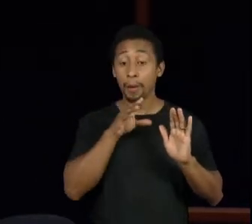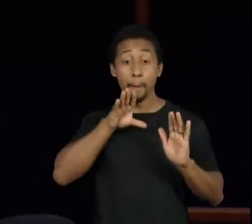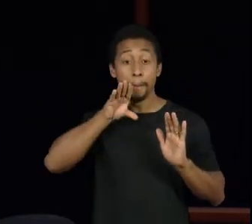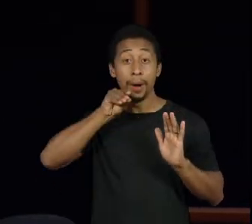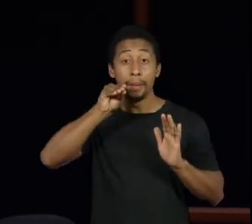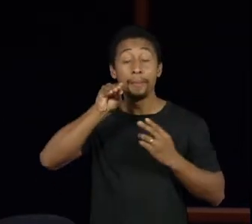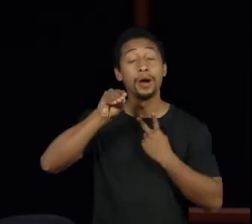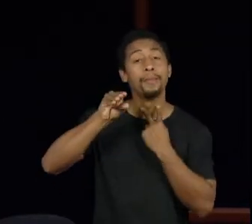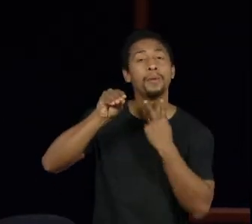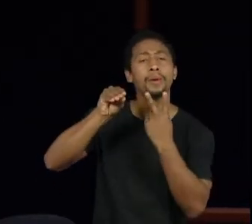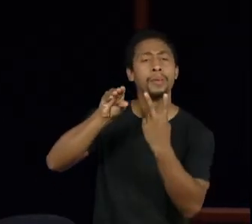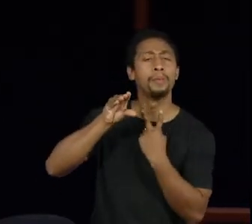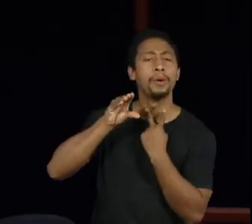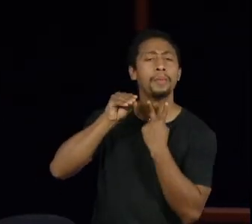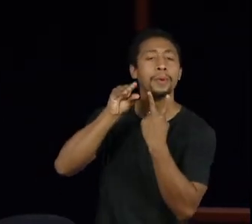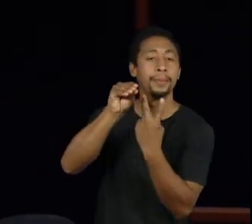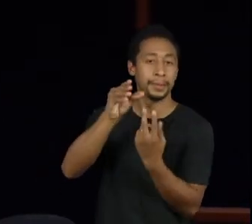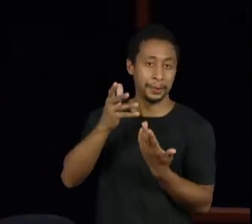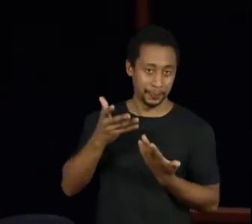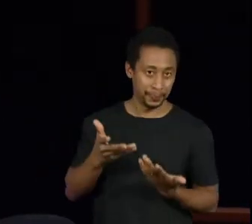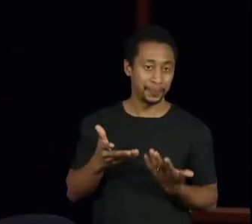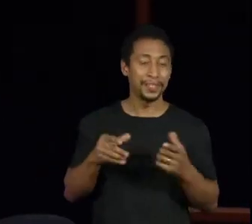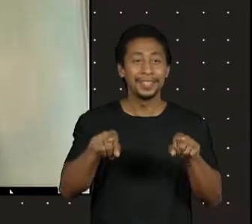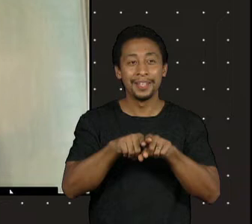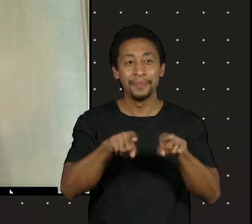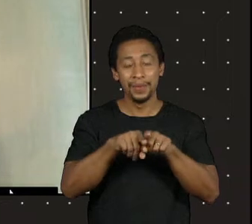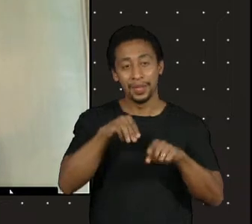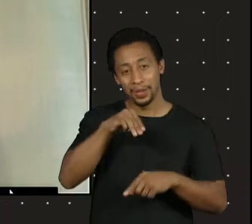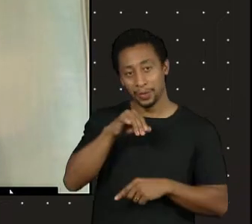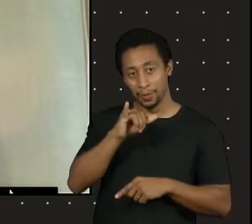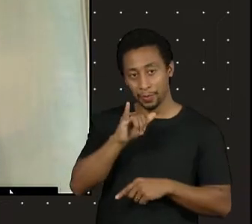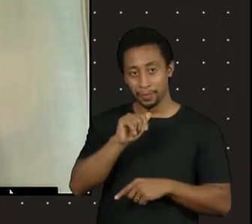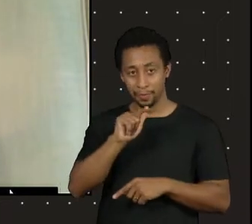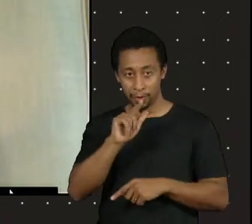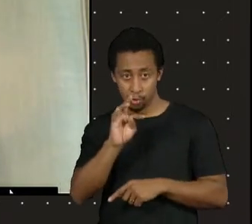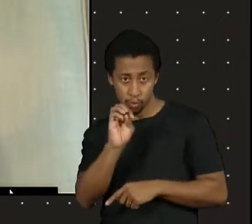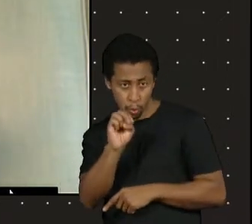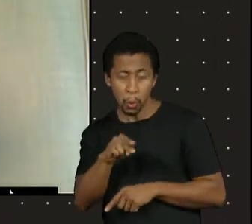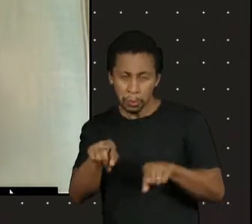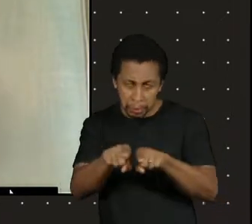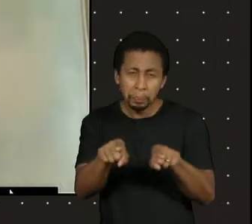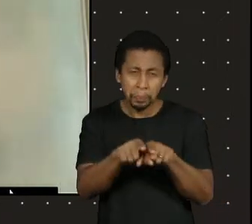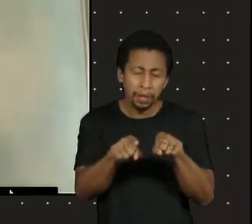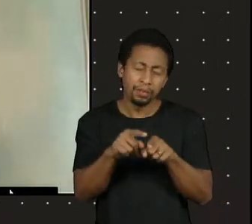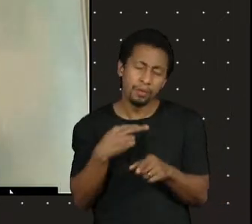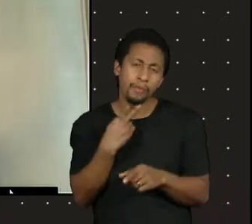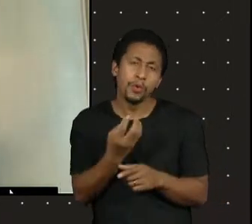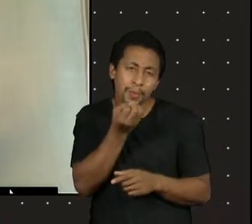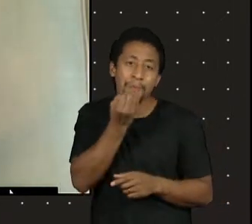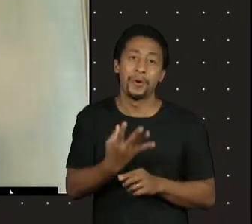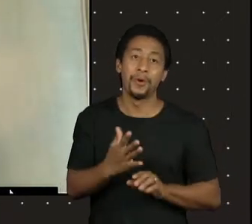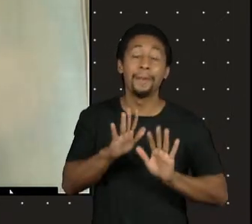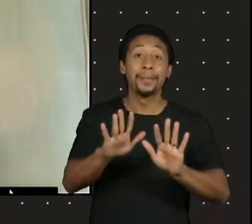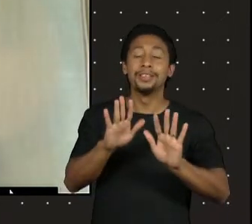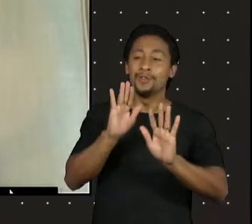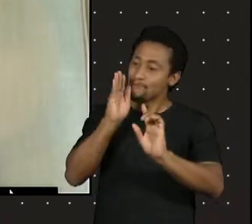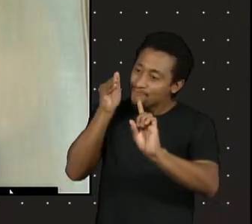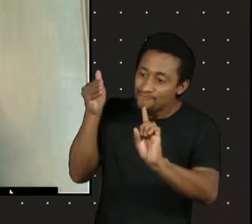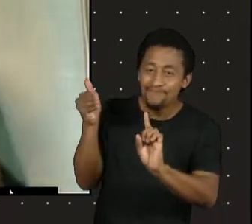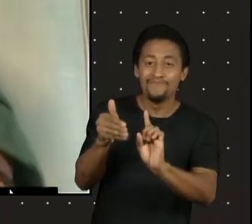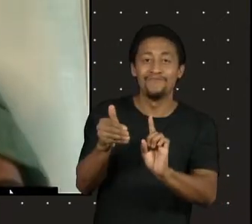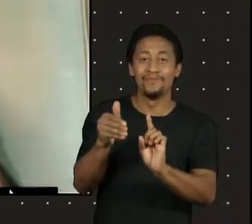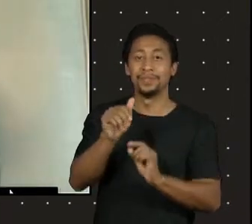muito peculiar, assim como o Miltinho também tinha uma voz muito peculiar também. Mas o Anísio